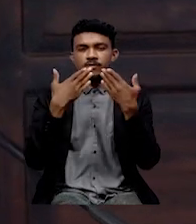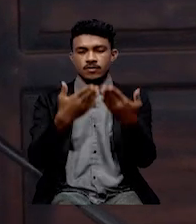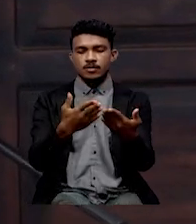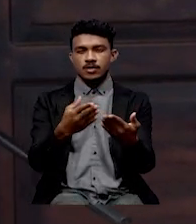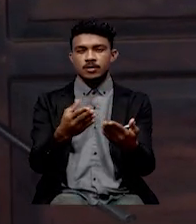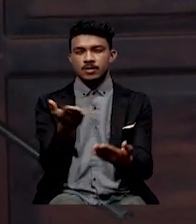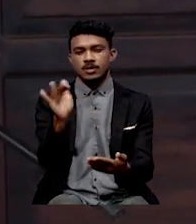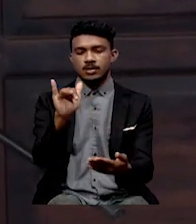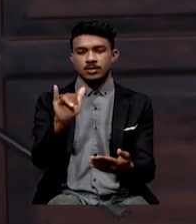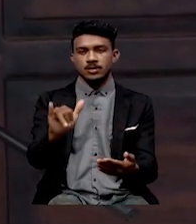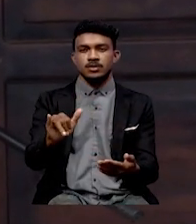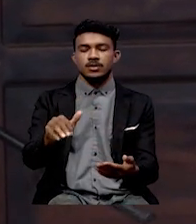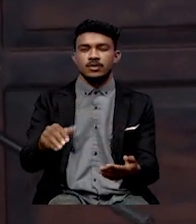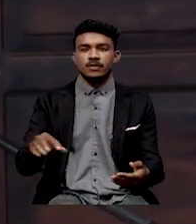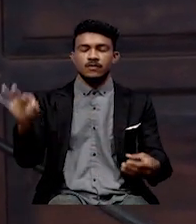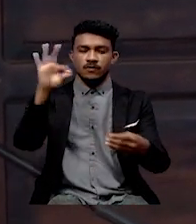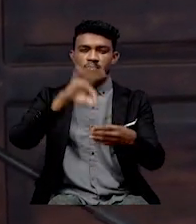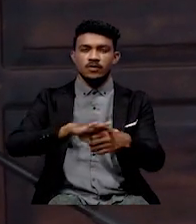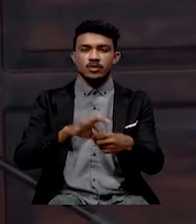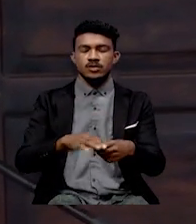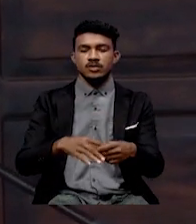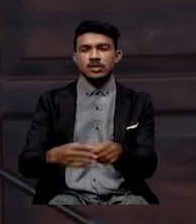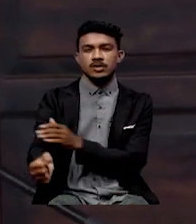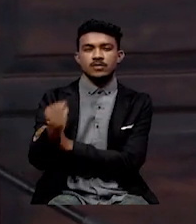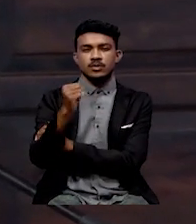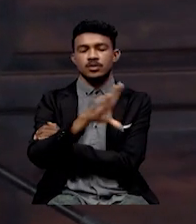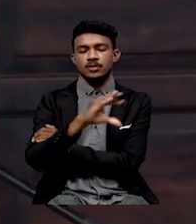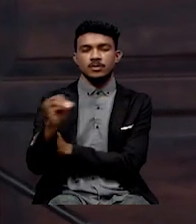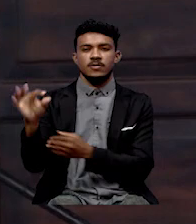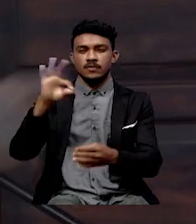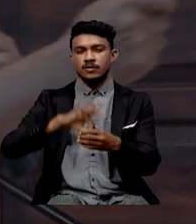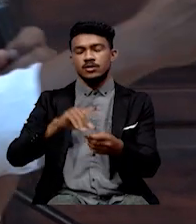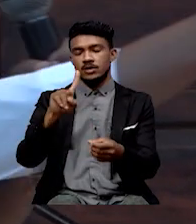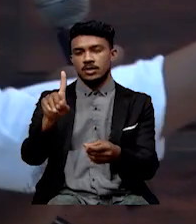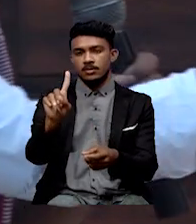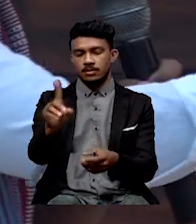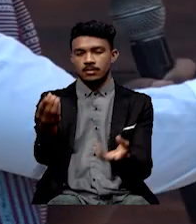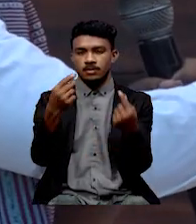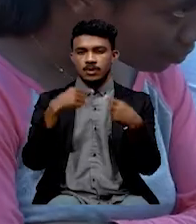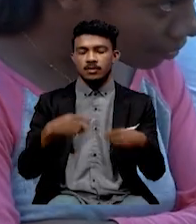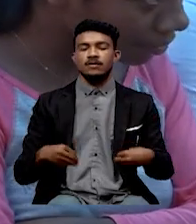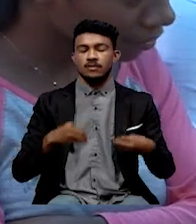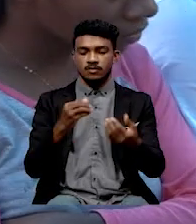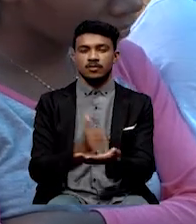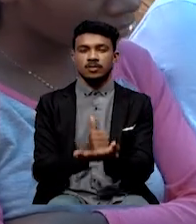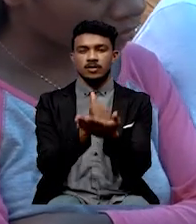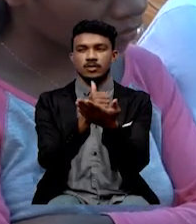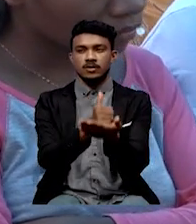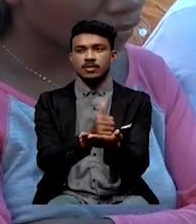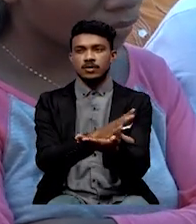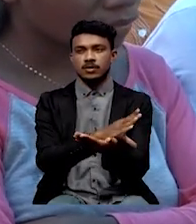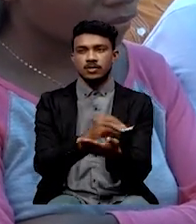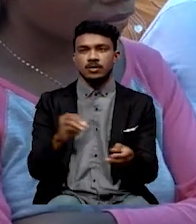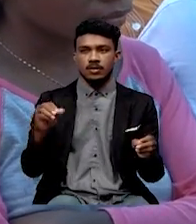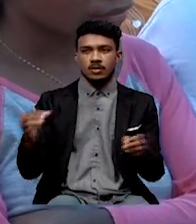no esforço, voto se da sem maitá. Foi da bot no esforço, voto se da sem maitá. Foi que ne turno ba ba kakilima cara, voto